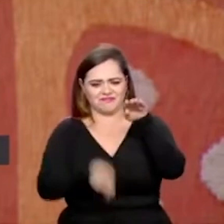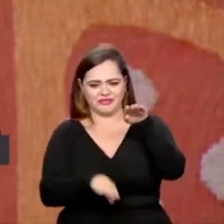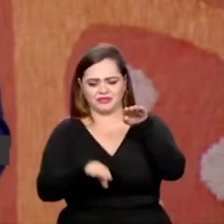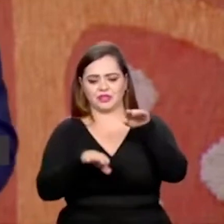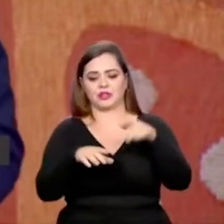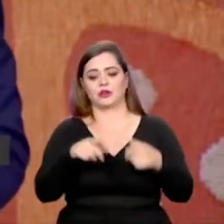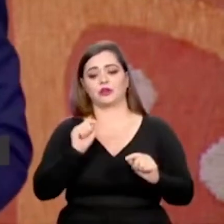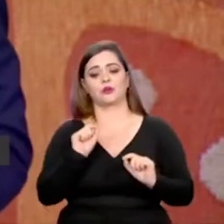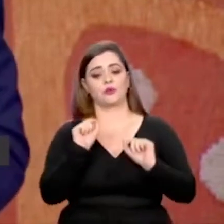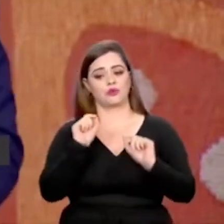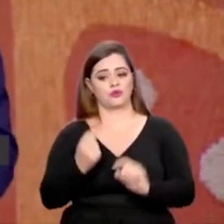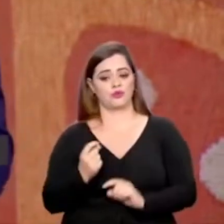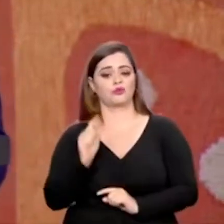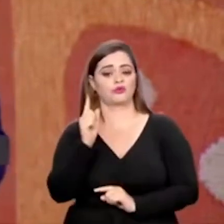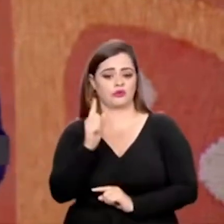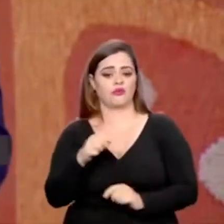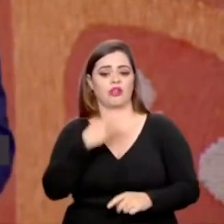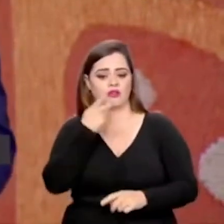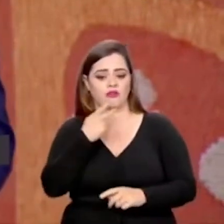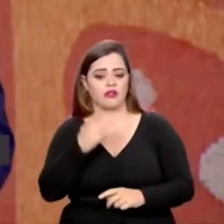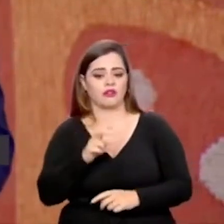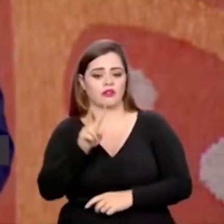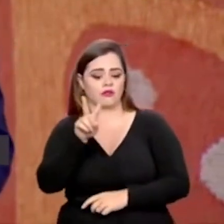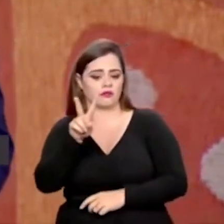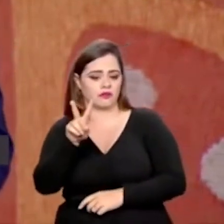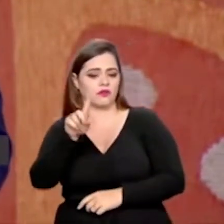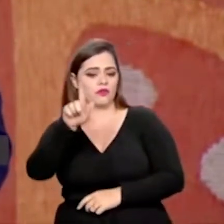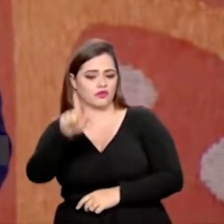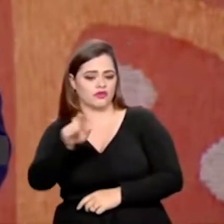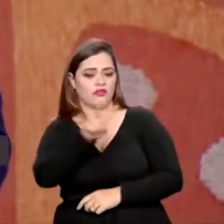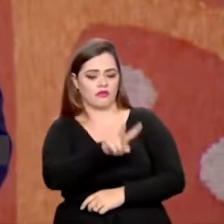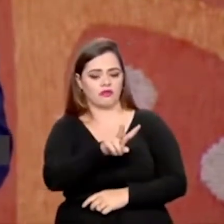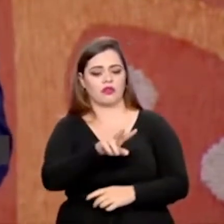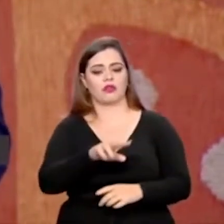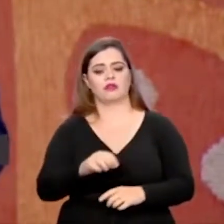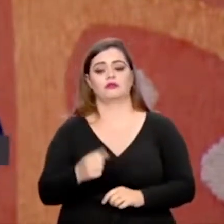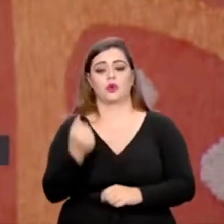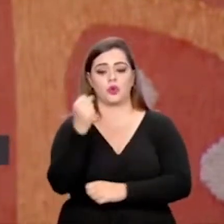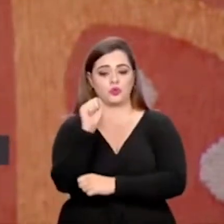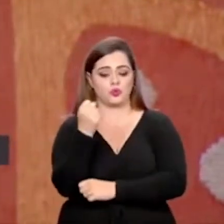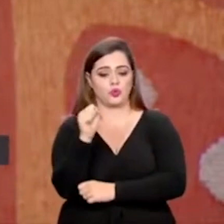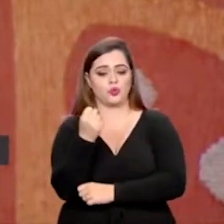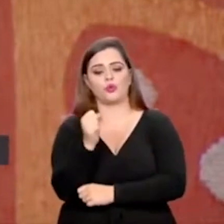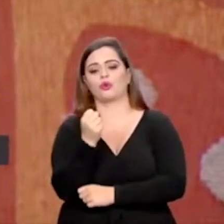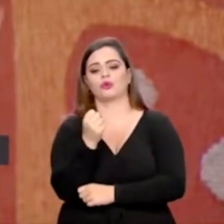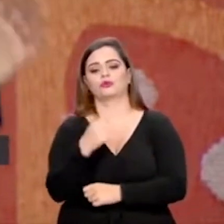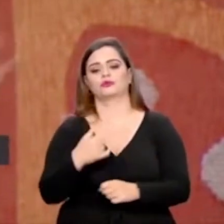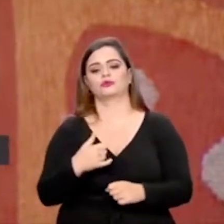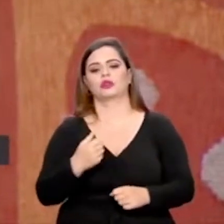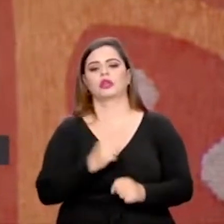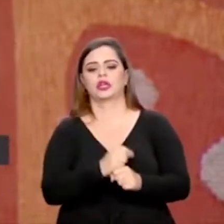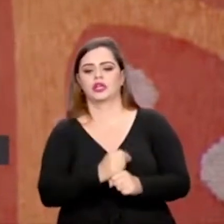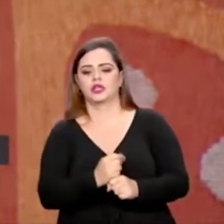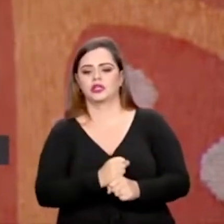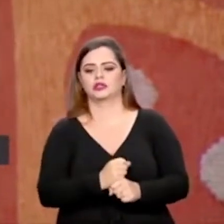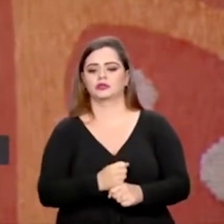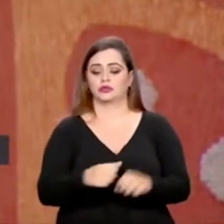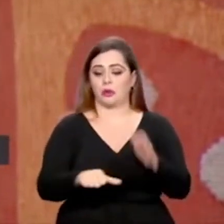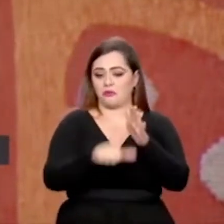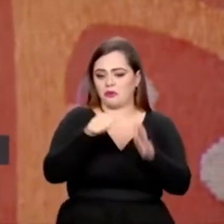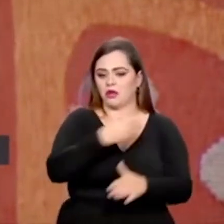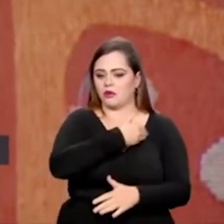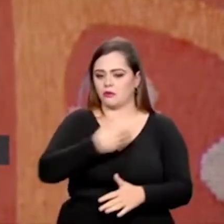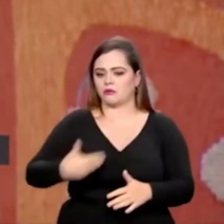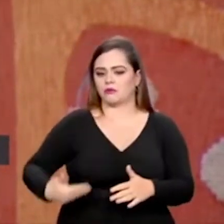à Fundação Getúlio Vargas aconteceu na história do país as três coisas ao mesmo tempo foi durante os 8 anos do seu primeiro período de Mandato